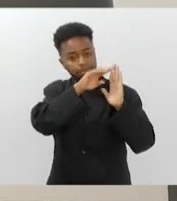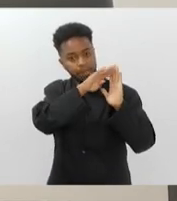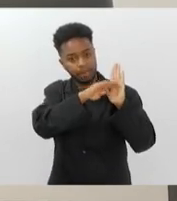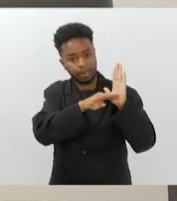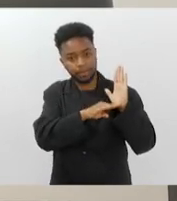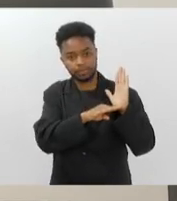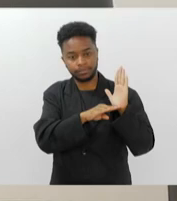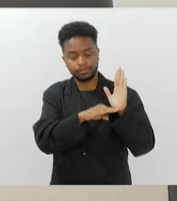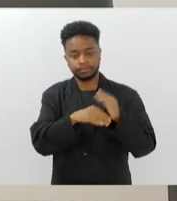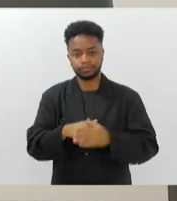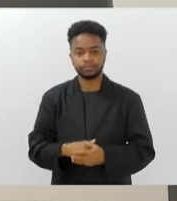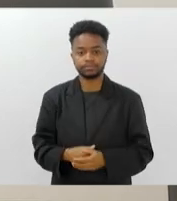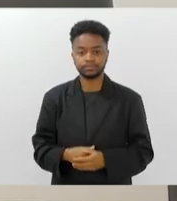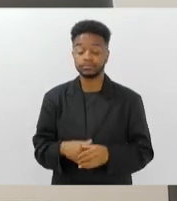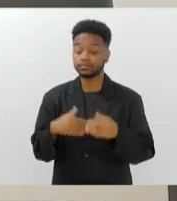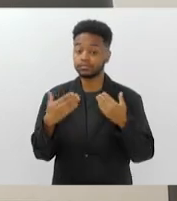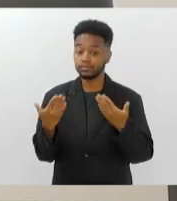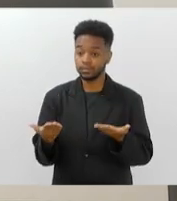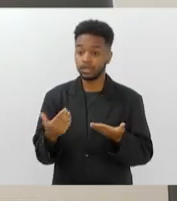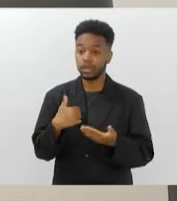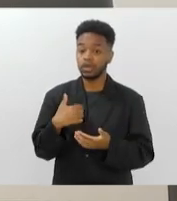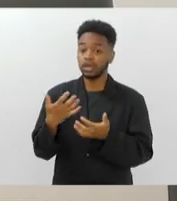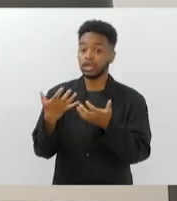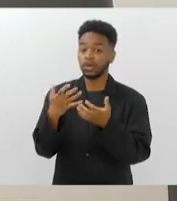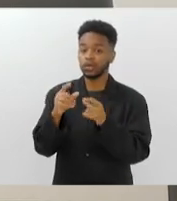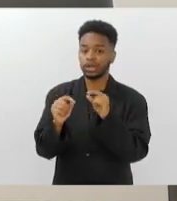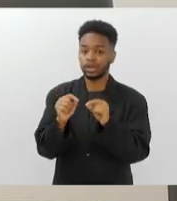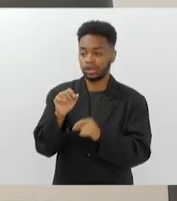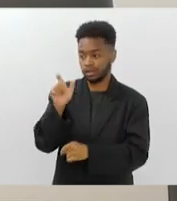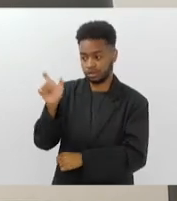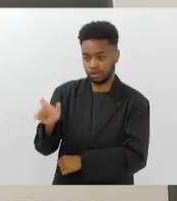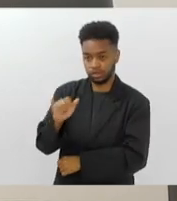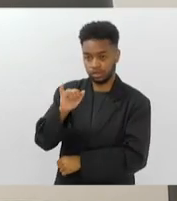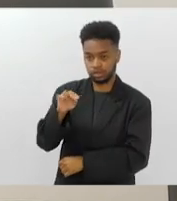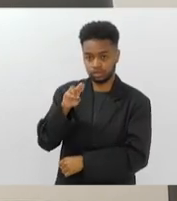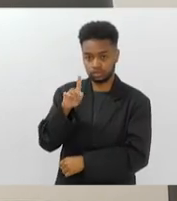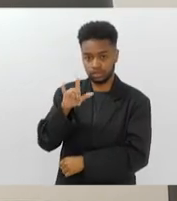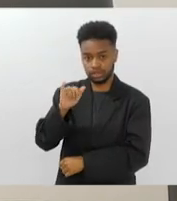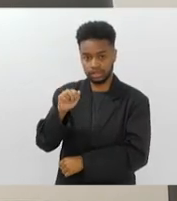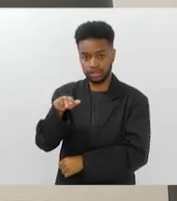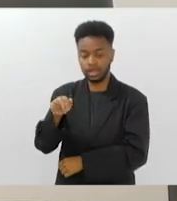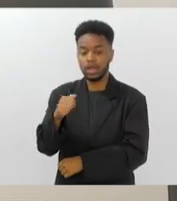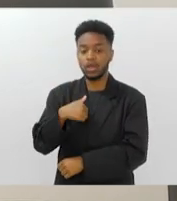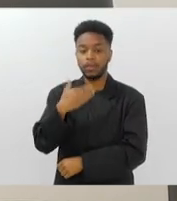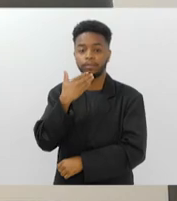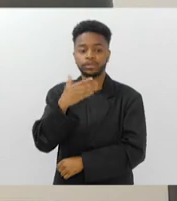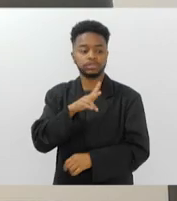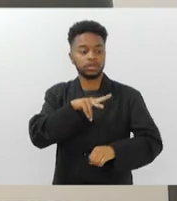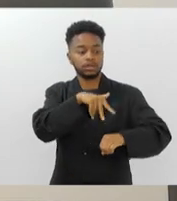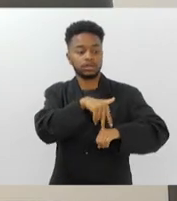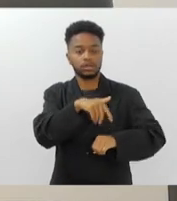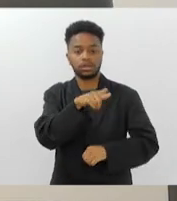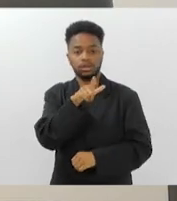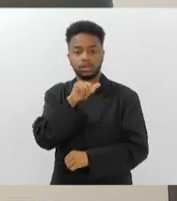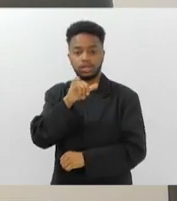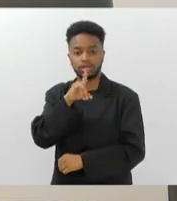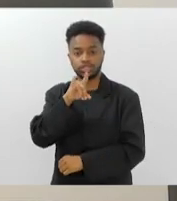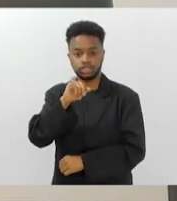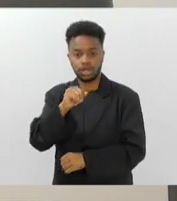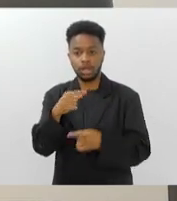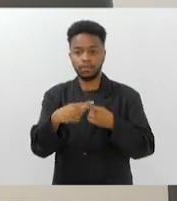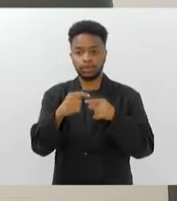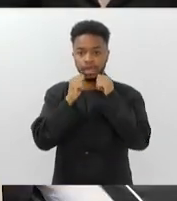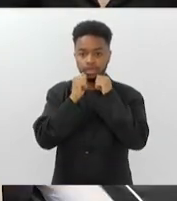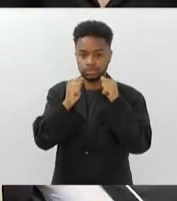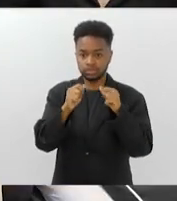ponderação então eu queria D Juliana eh vou pedir para Lídia levantar né e Assessoria do deputado ris